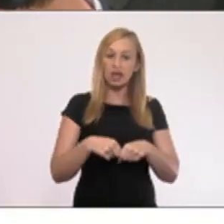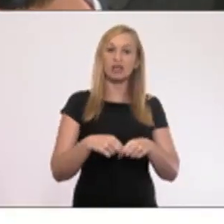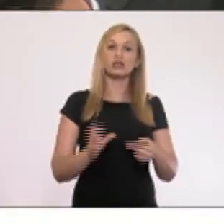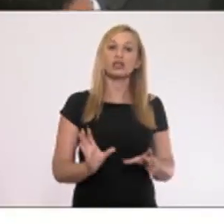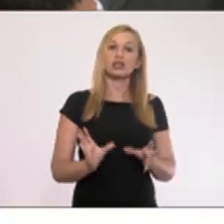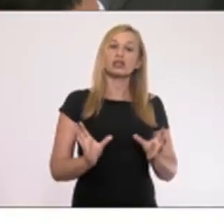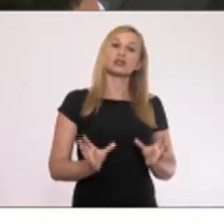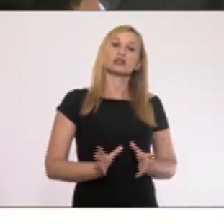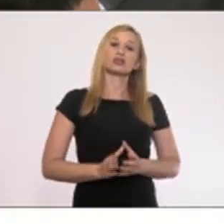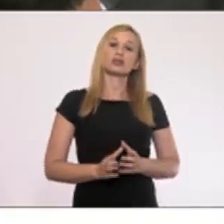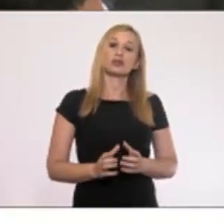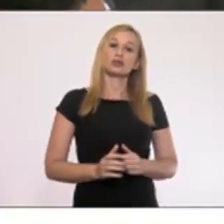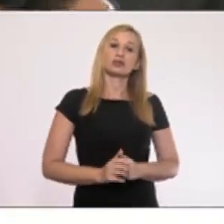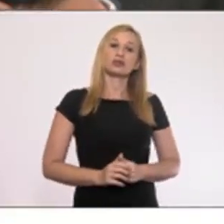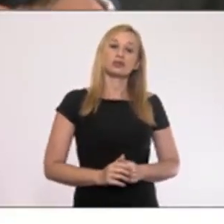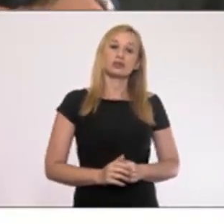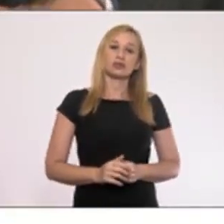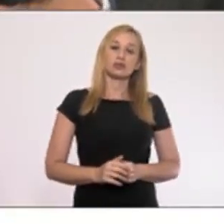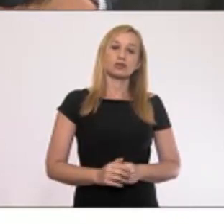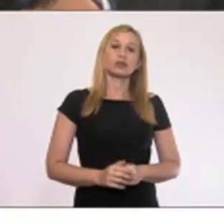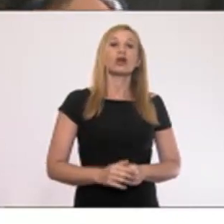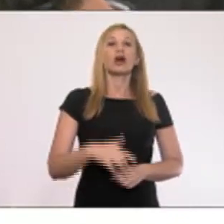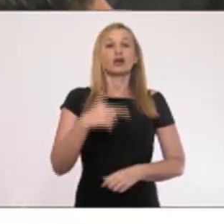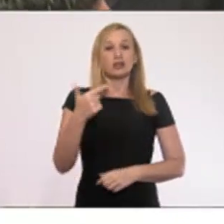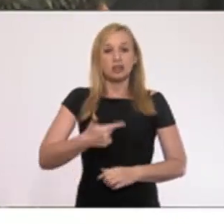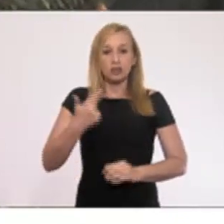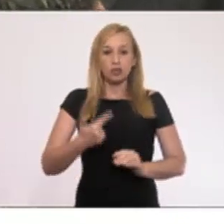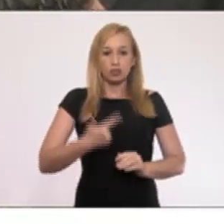que especifica. Artigo 2º,